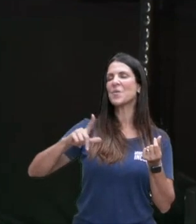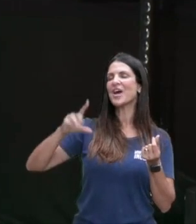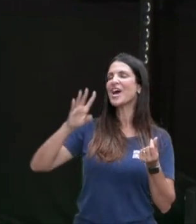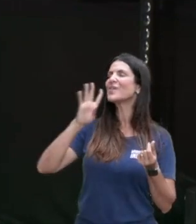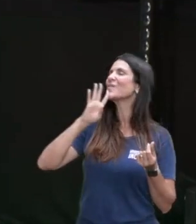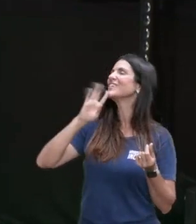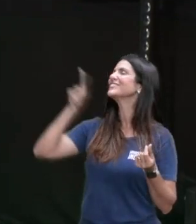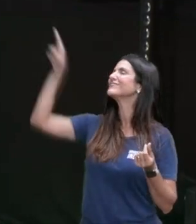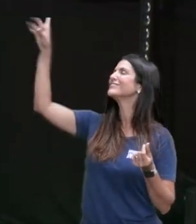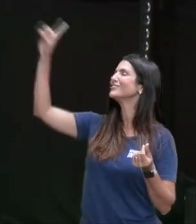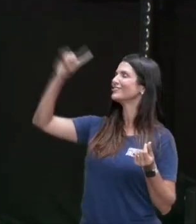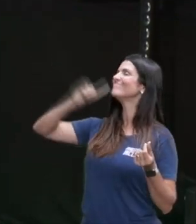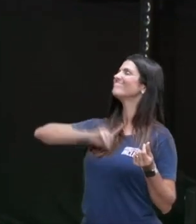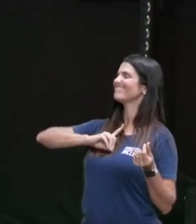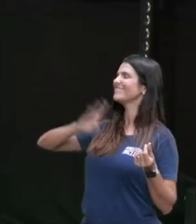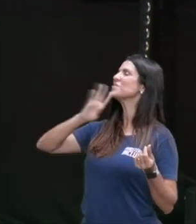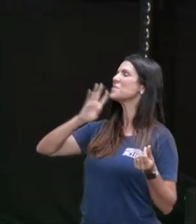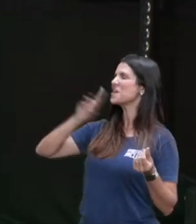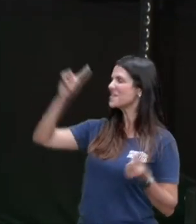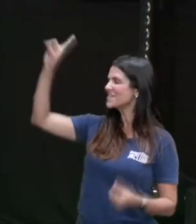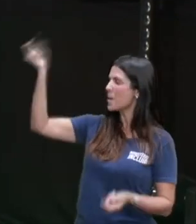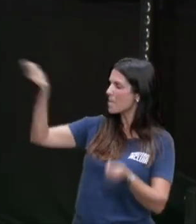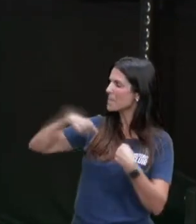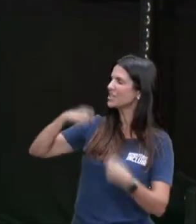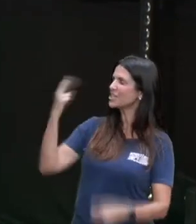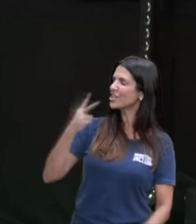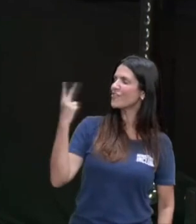é que vai definir o meu valor